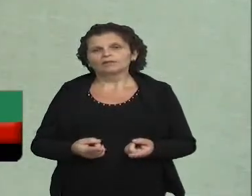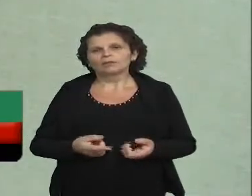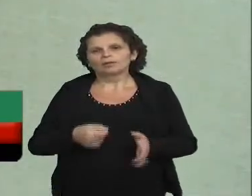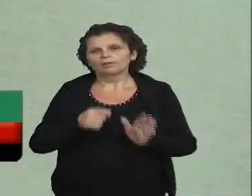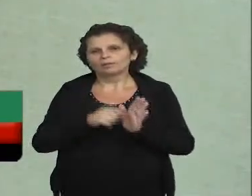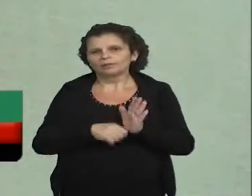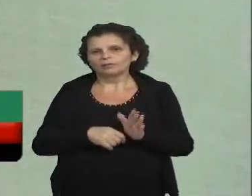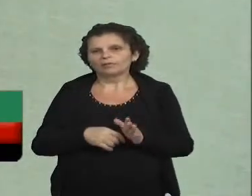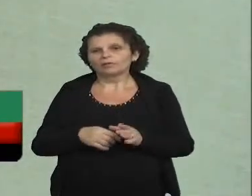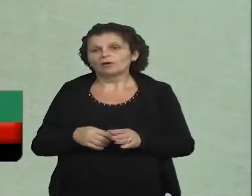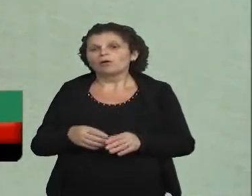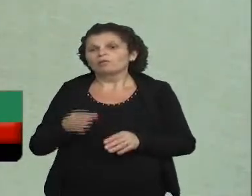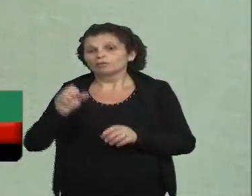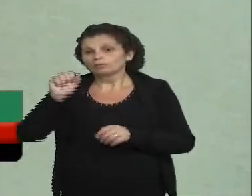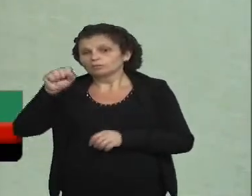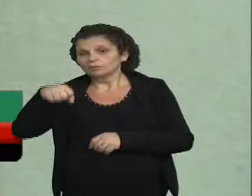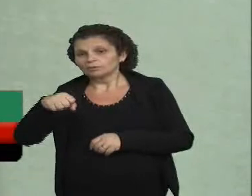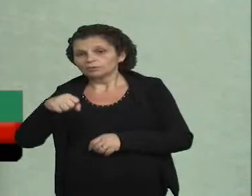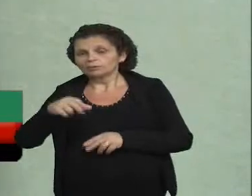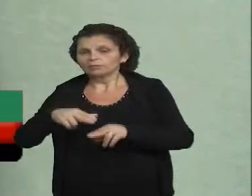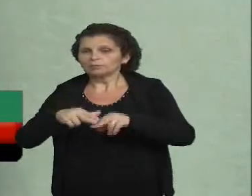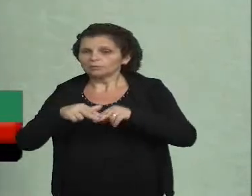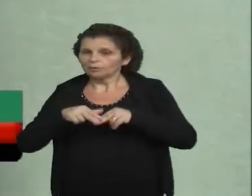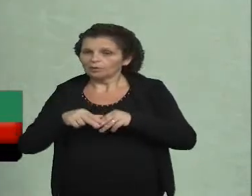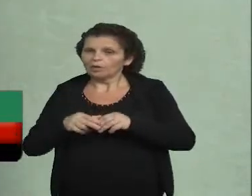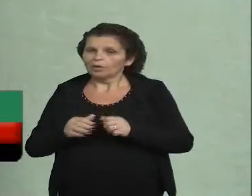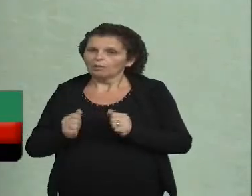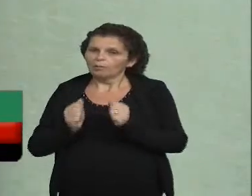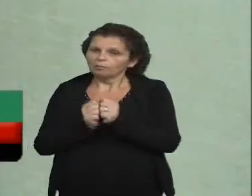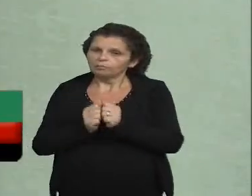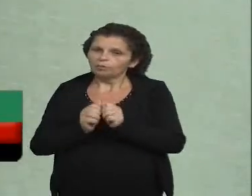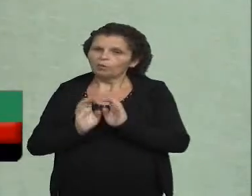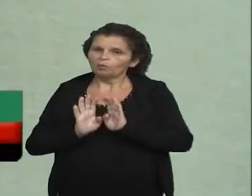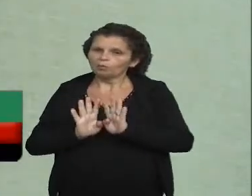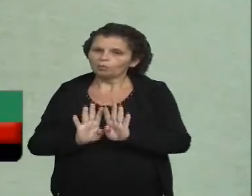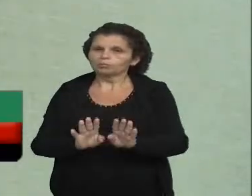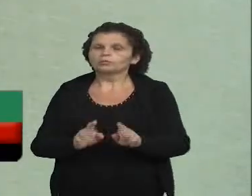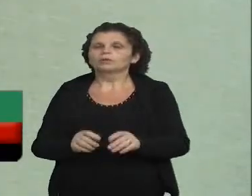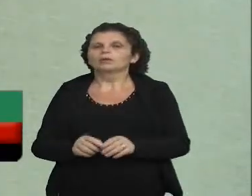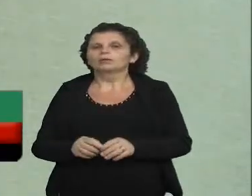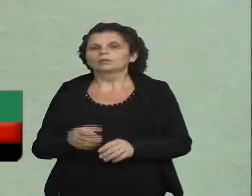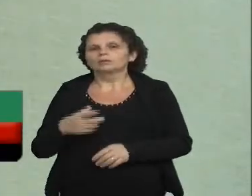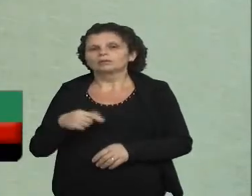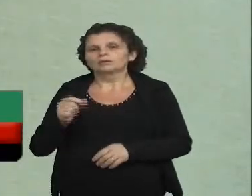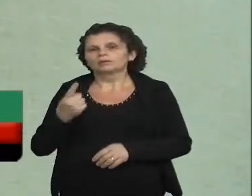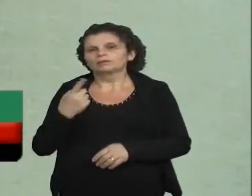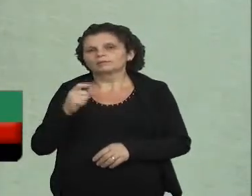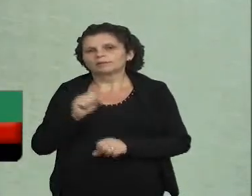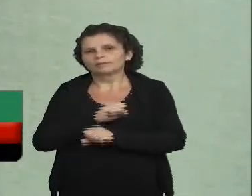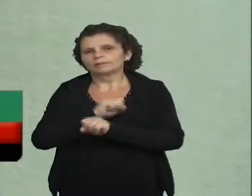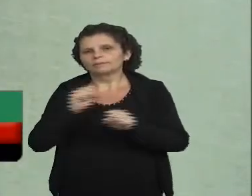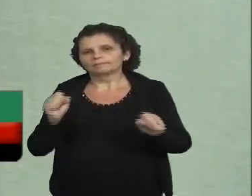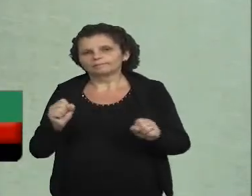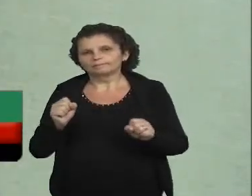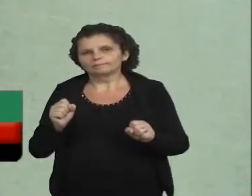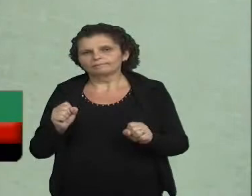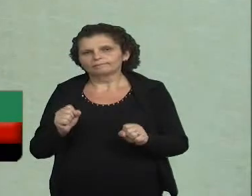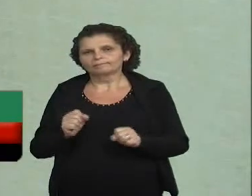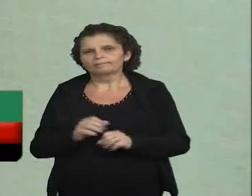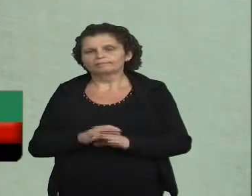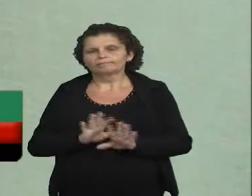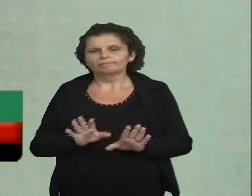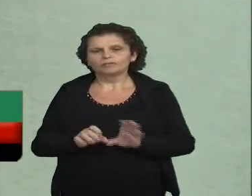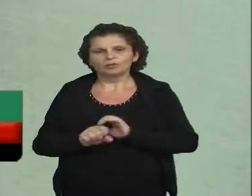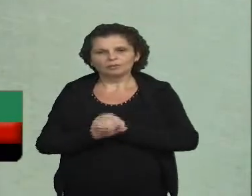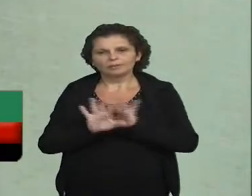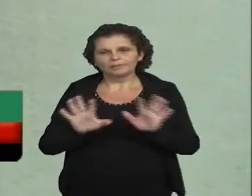que votei a favor... para acompanhar a maioria que resolveu que teria que ser às 10 da manhã, vereador Pelé. Então, só para